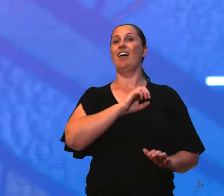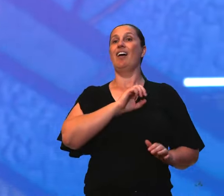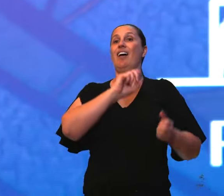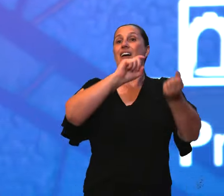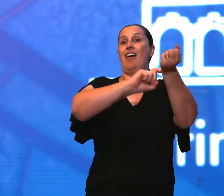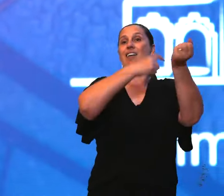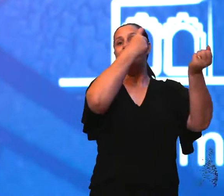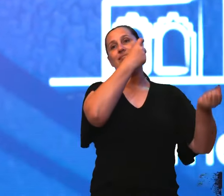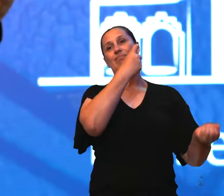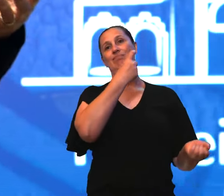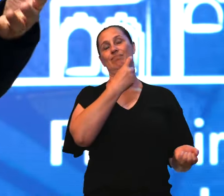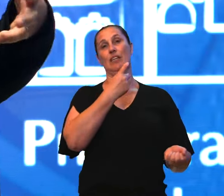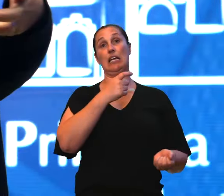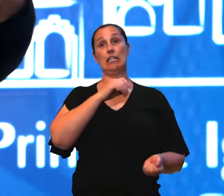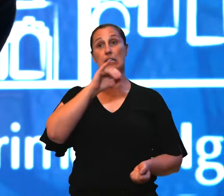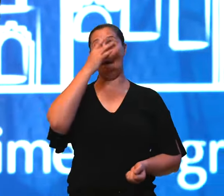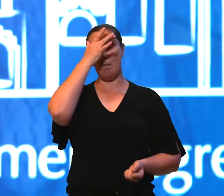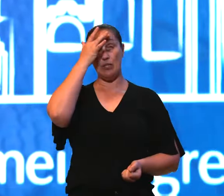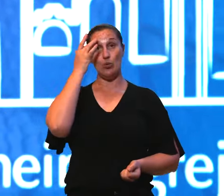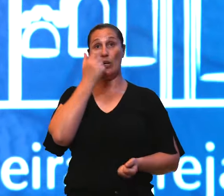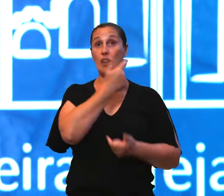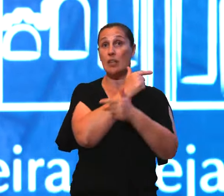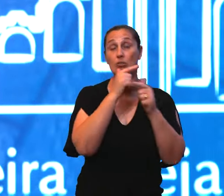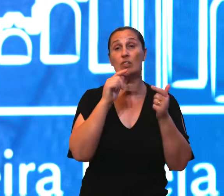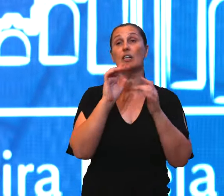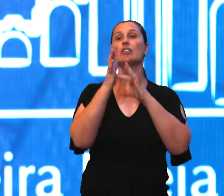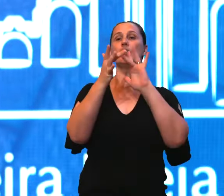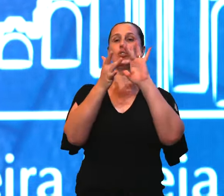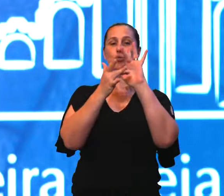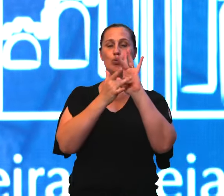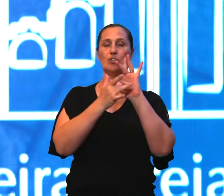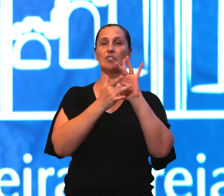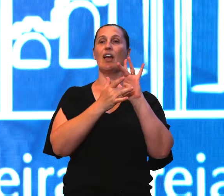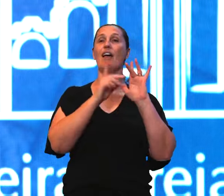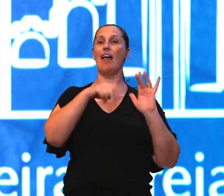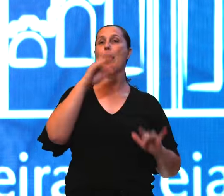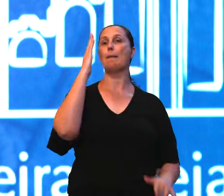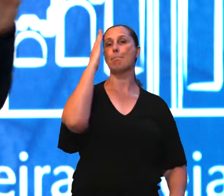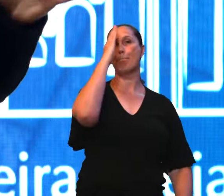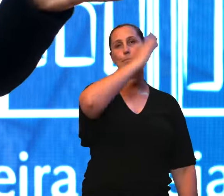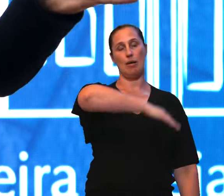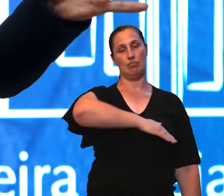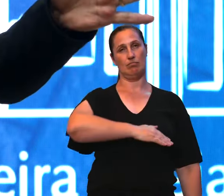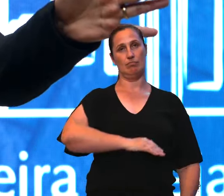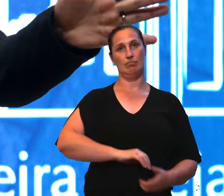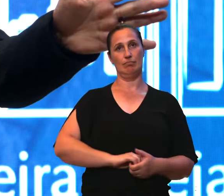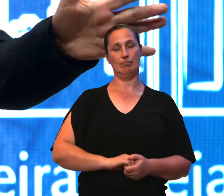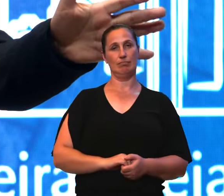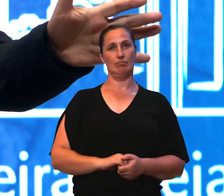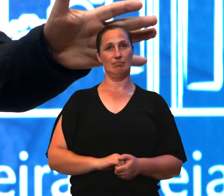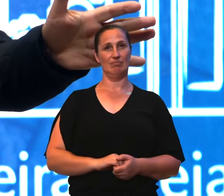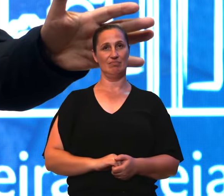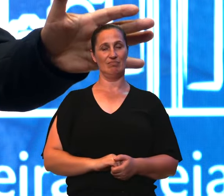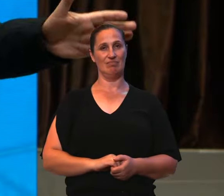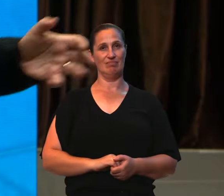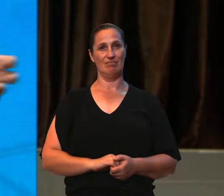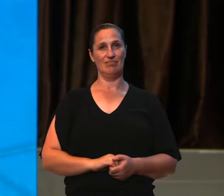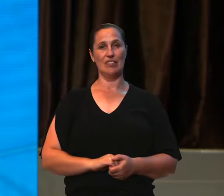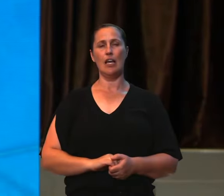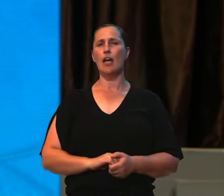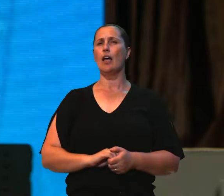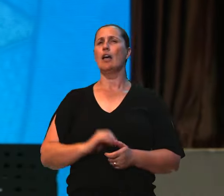Jesus é essencialmente uma pessoa do mal de vez em quando faz umas coisas boas